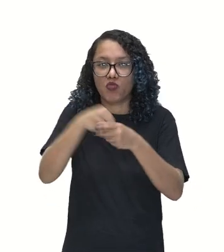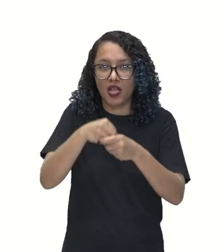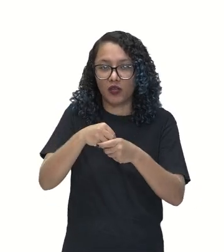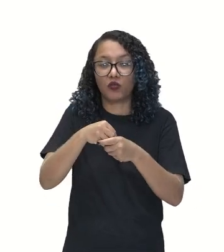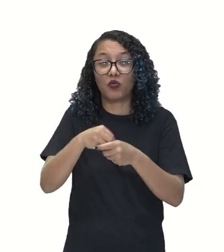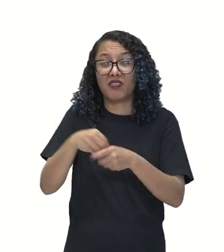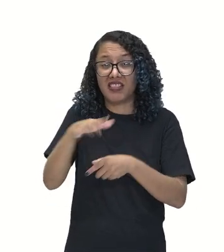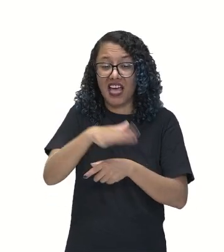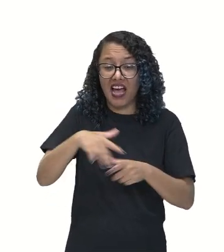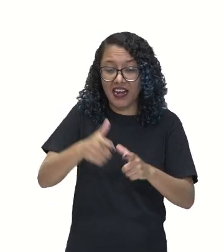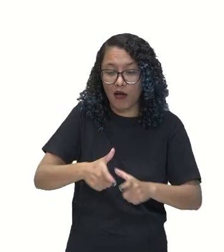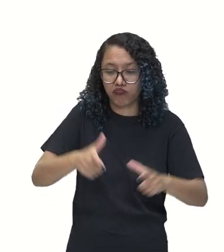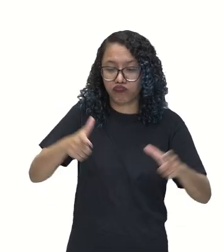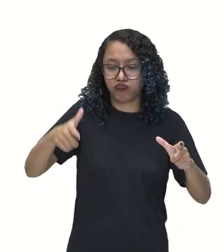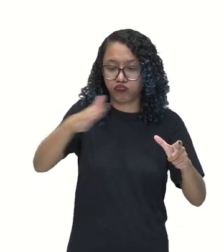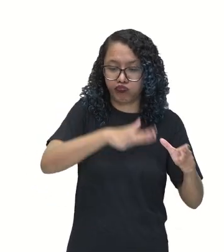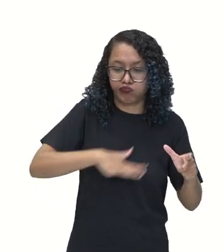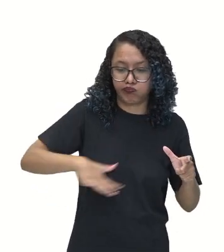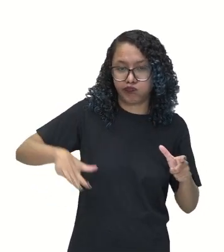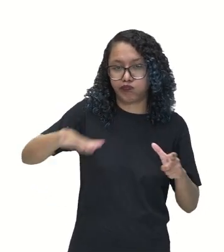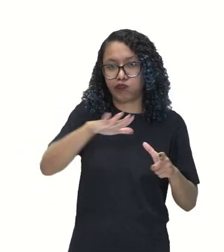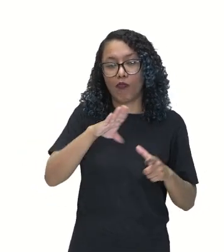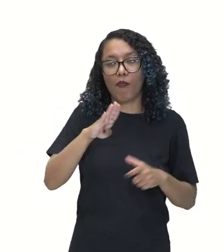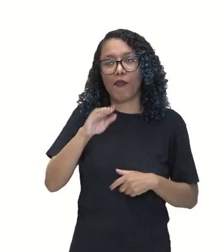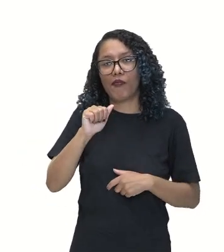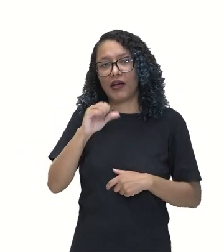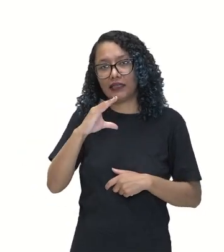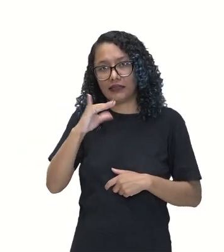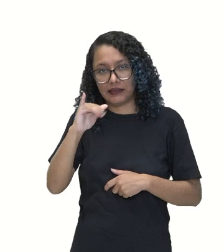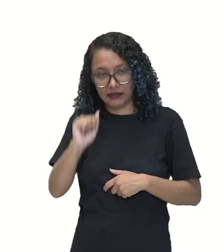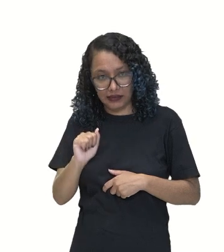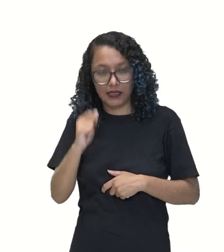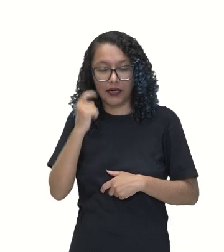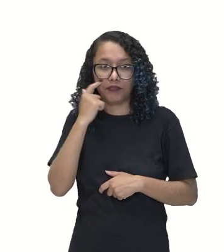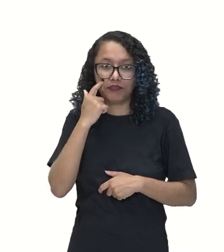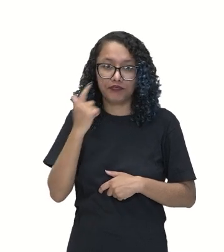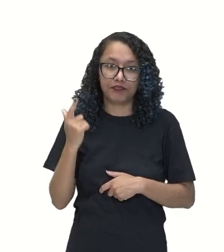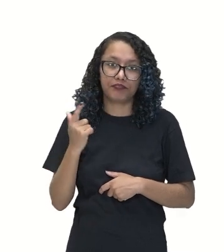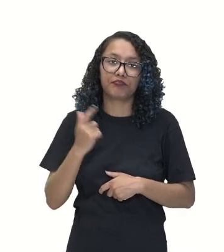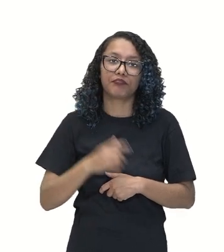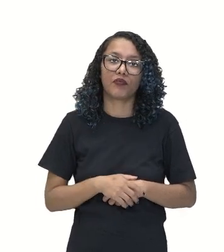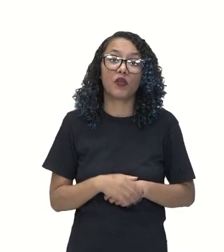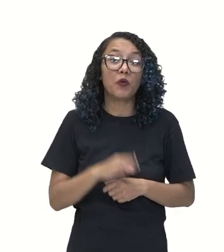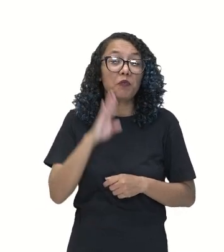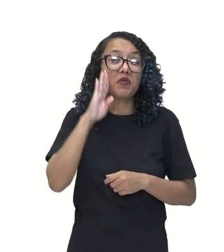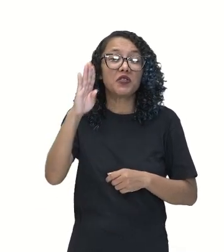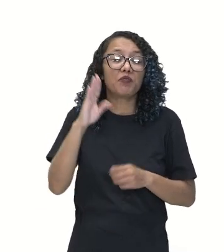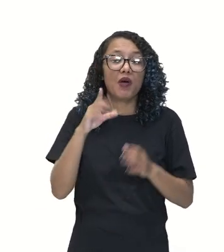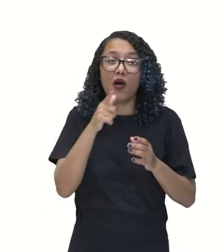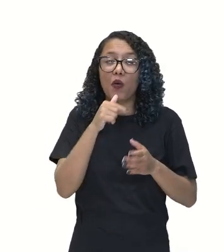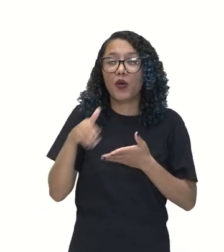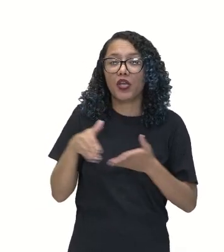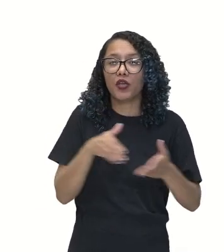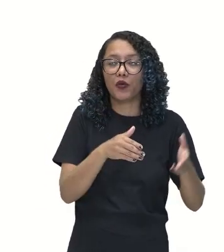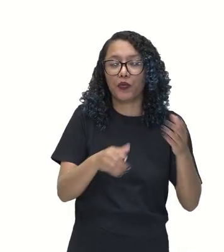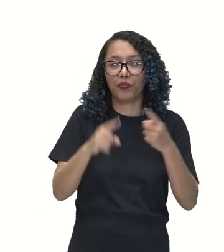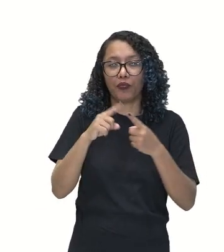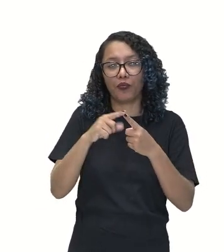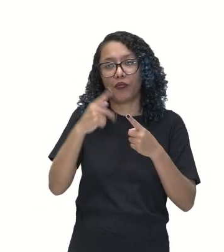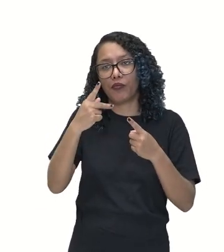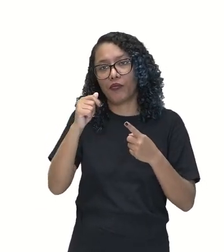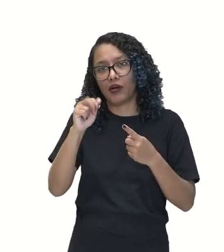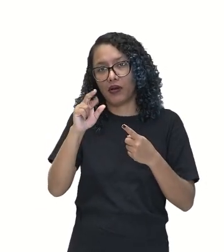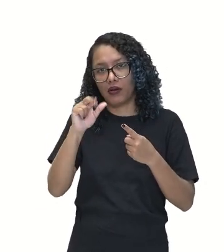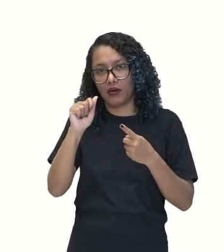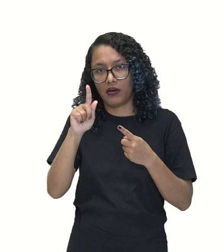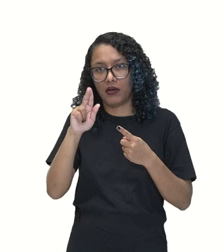nós temos como principais rios dessa bacia hidrográfica, nós temos o Rio Paraguai, nós